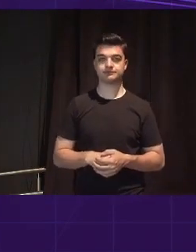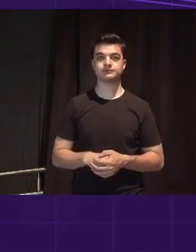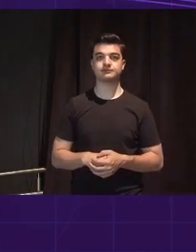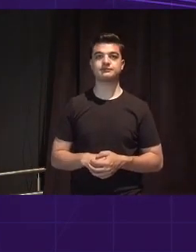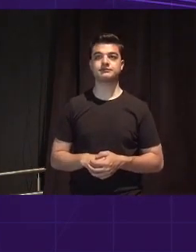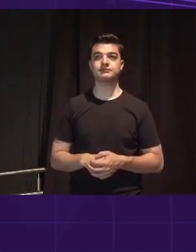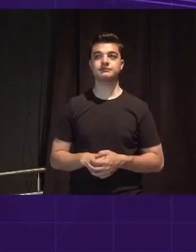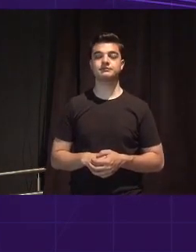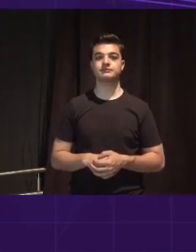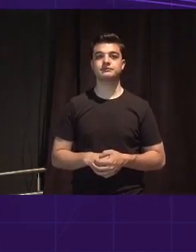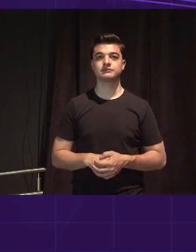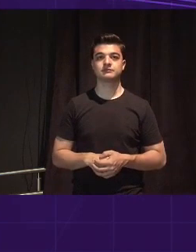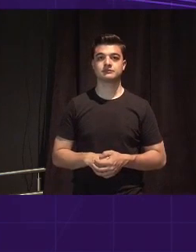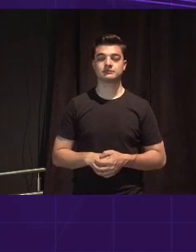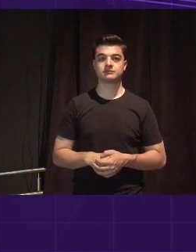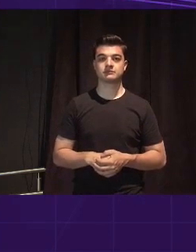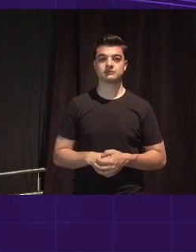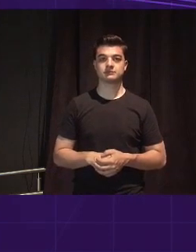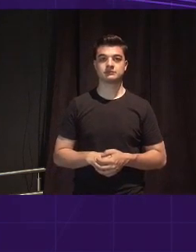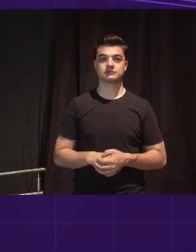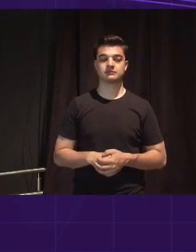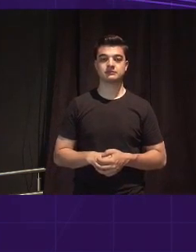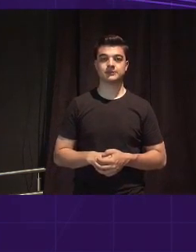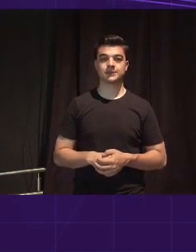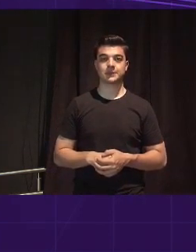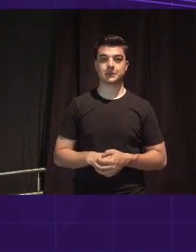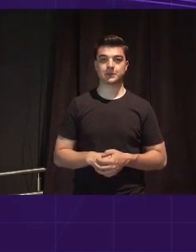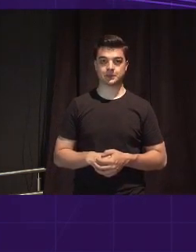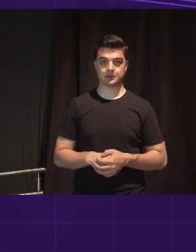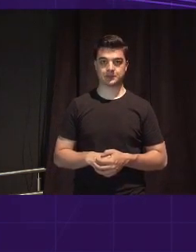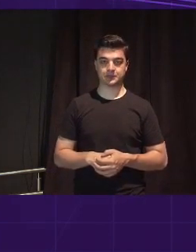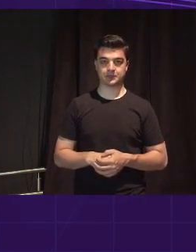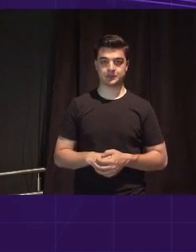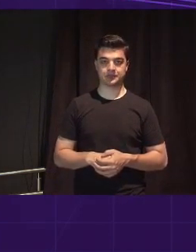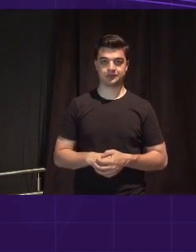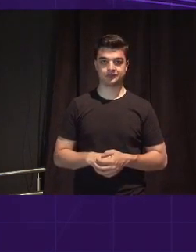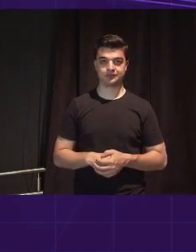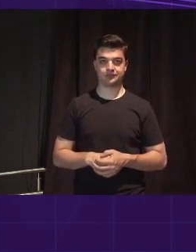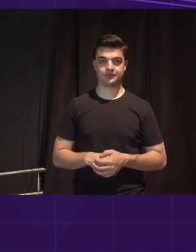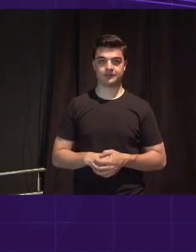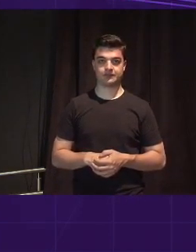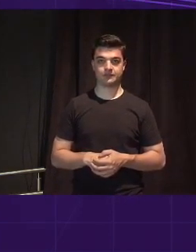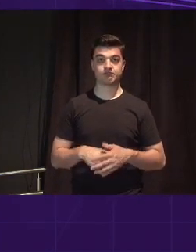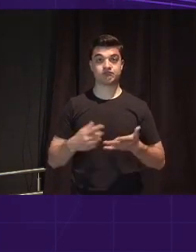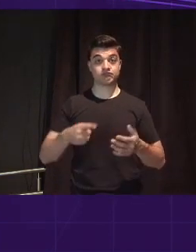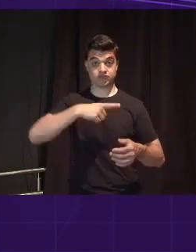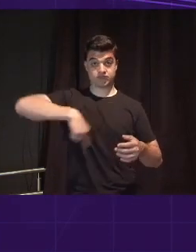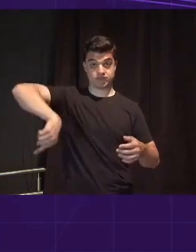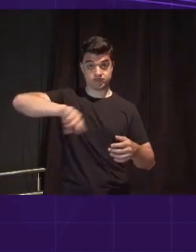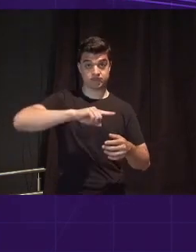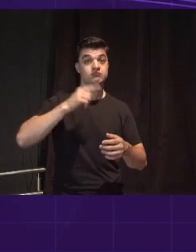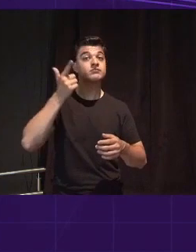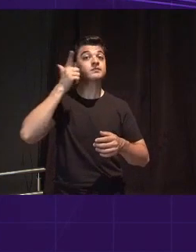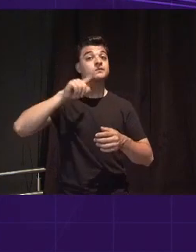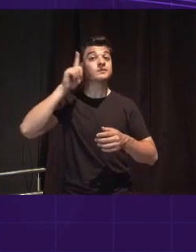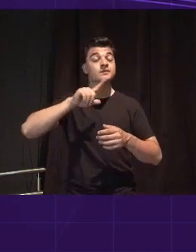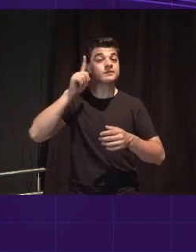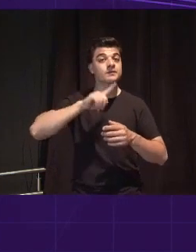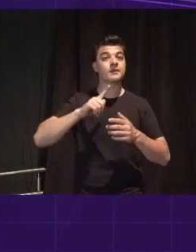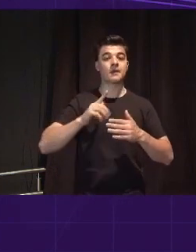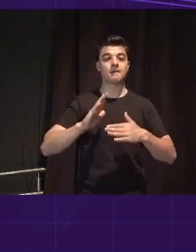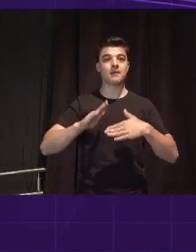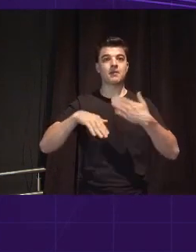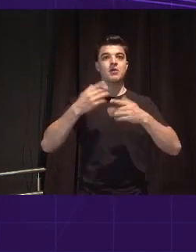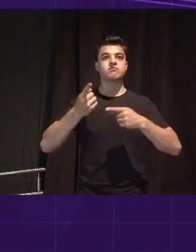medonho, né, no sentido de ser grande, mas aqui a gente está mostrando o que a gente faz de desenvolvimento de produto, liberação e lançamento, juntando várias